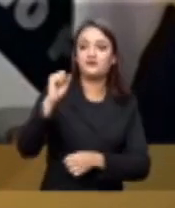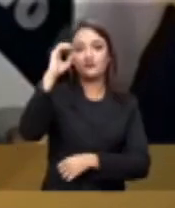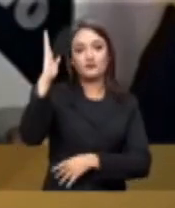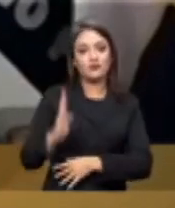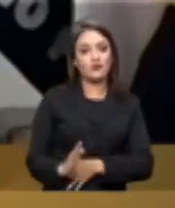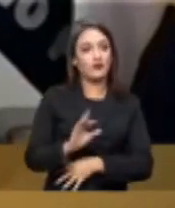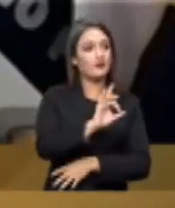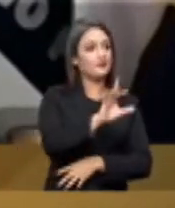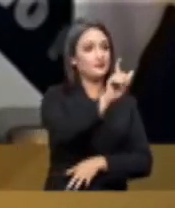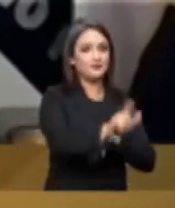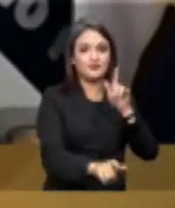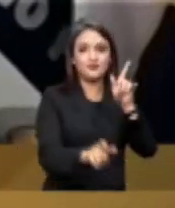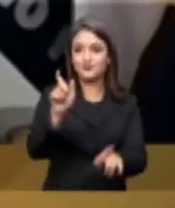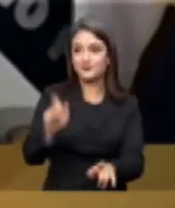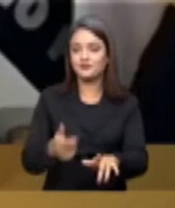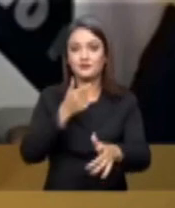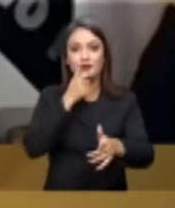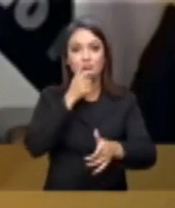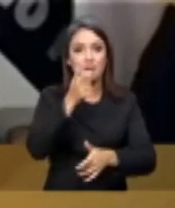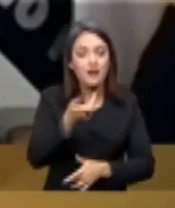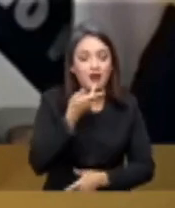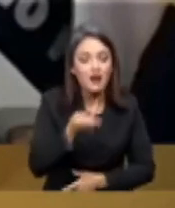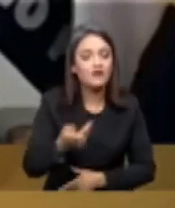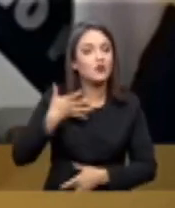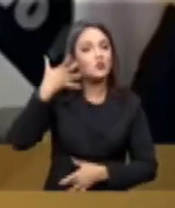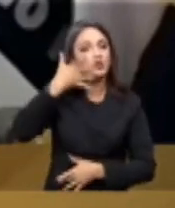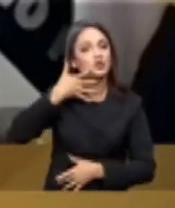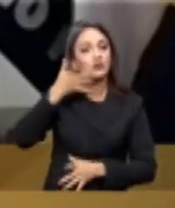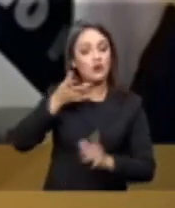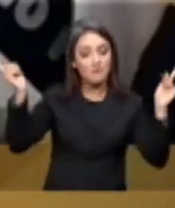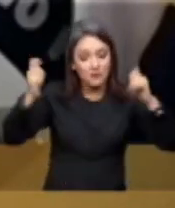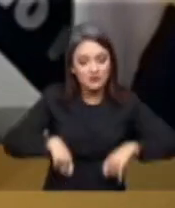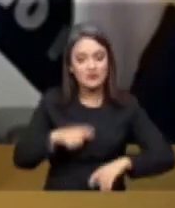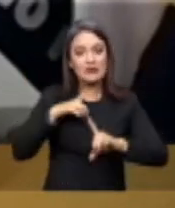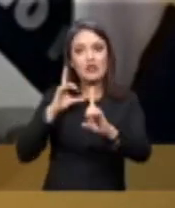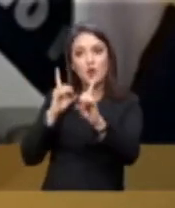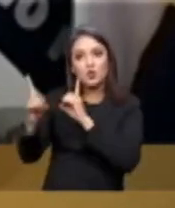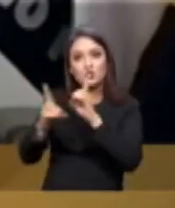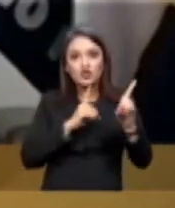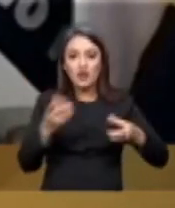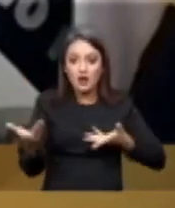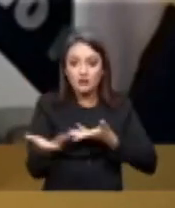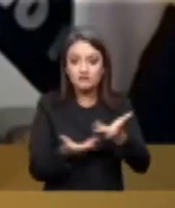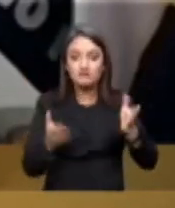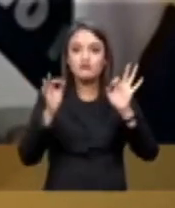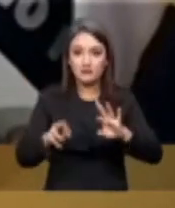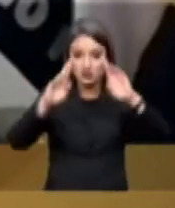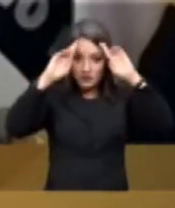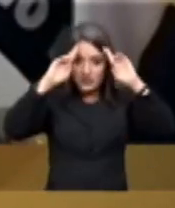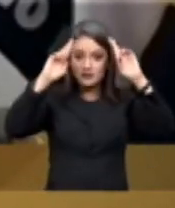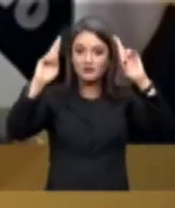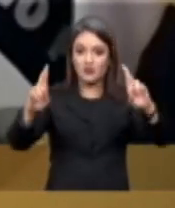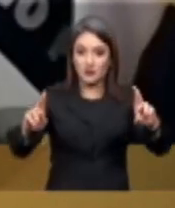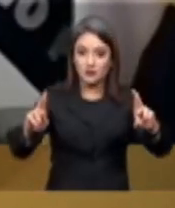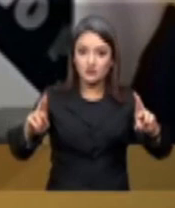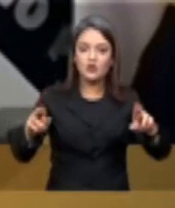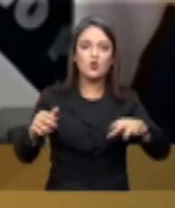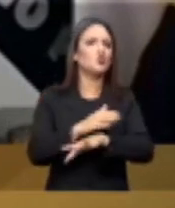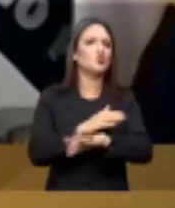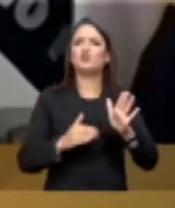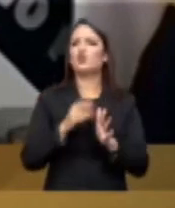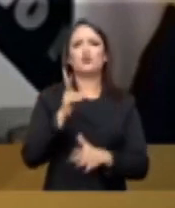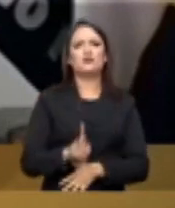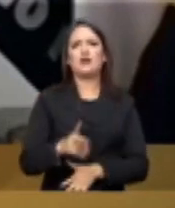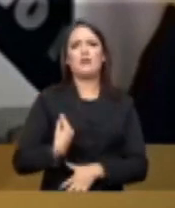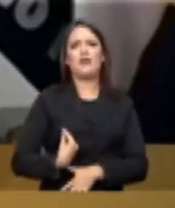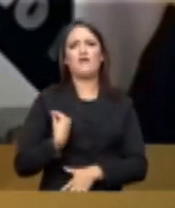A palavra, o discurso, a possibilidade livre do diálogo franco e respeitoso, tudo isso está no centro da vida